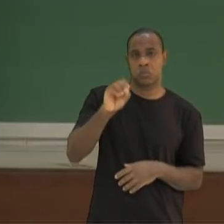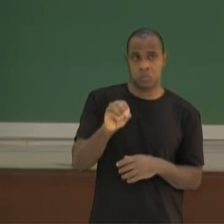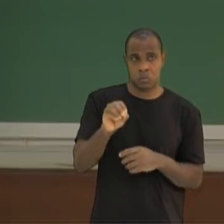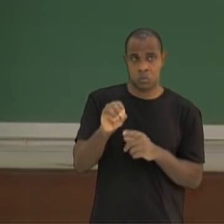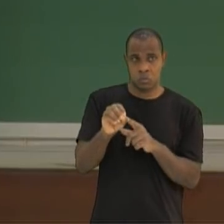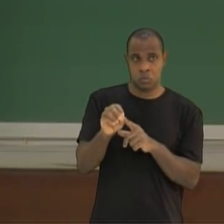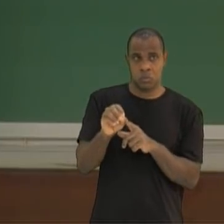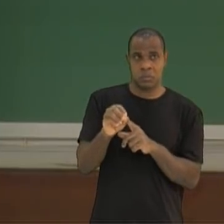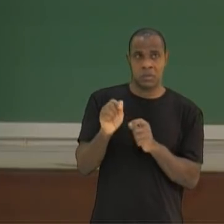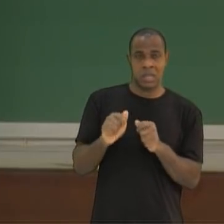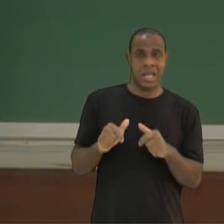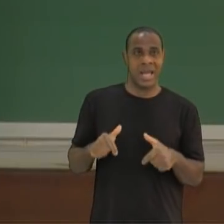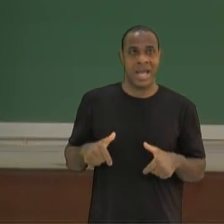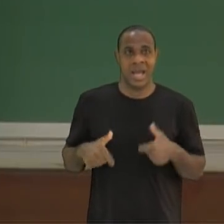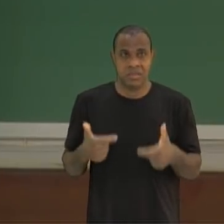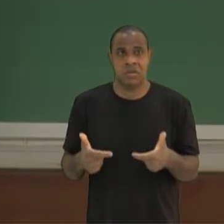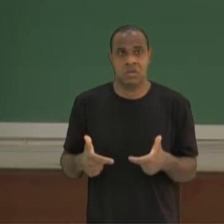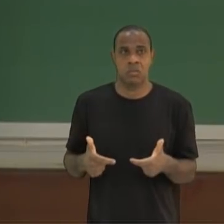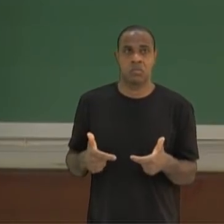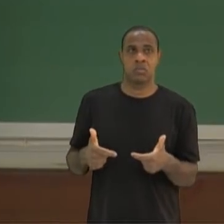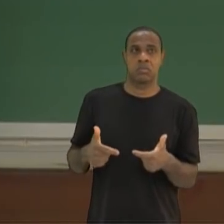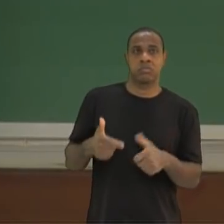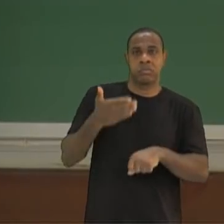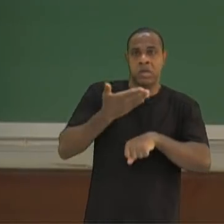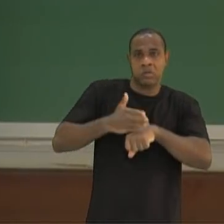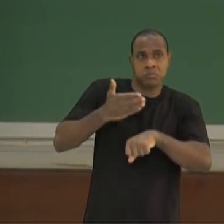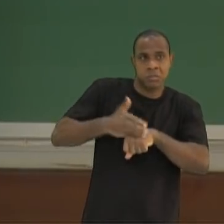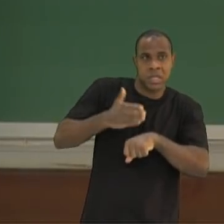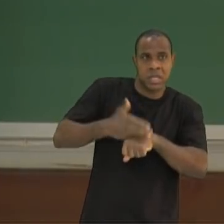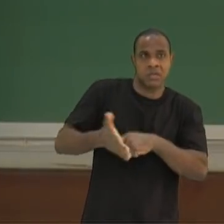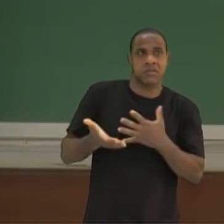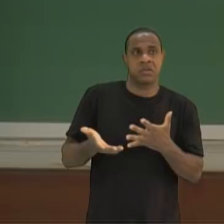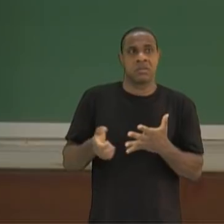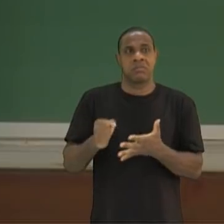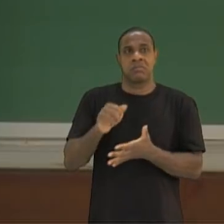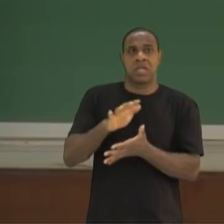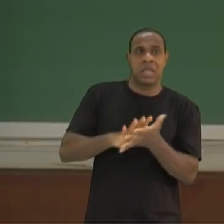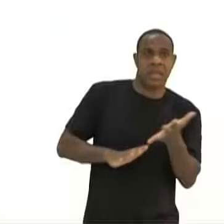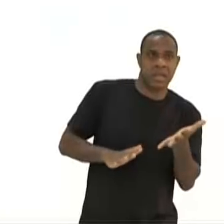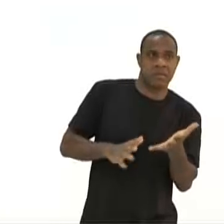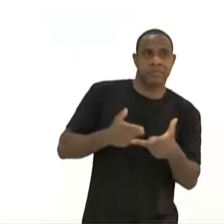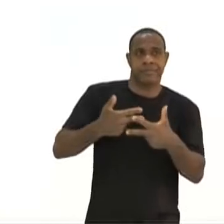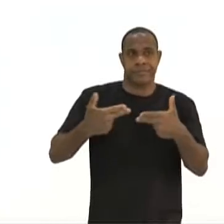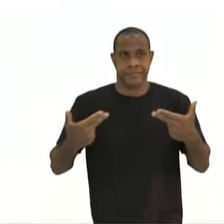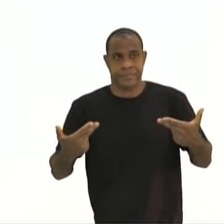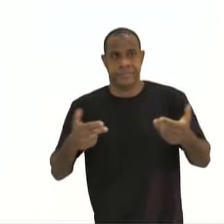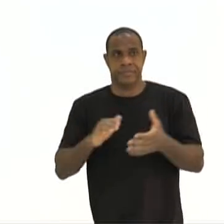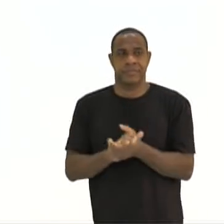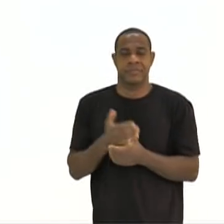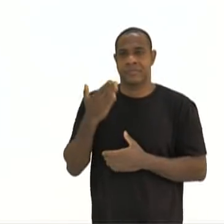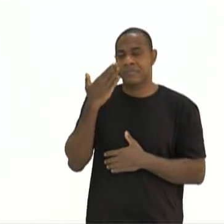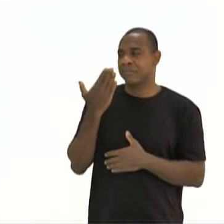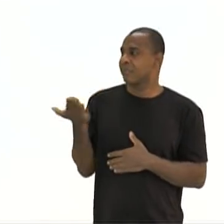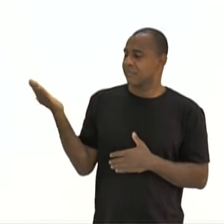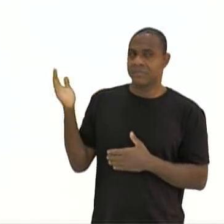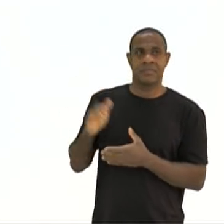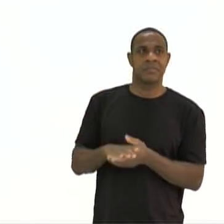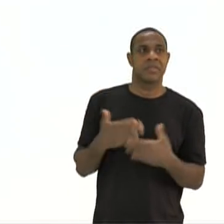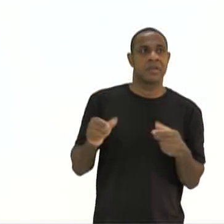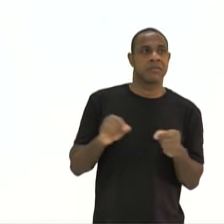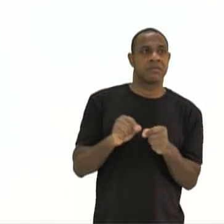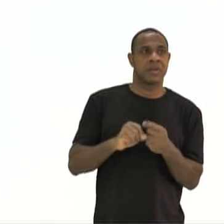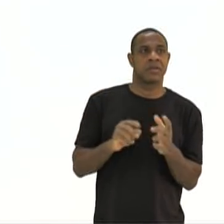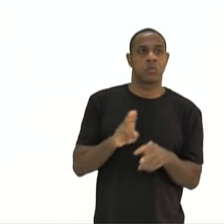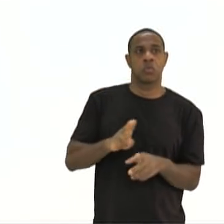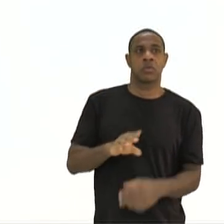escrever ações, atividades, tarefas ou deveres. Então, eu digo que do your best, faça o seu